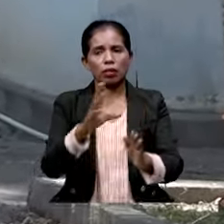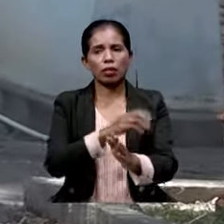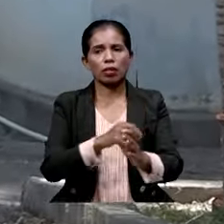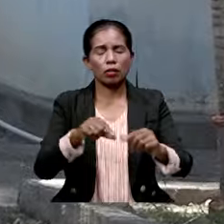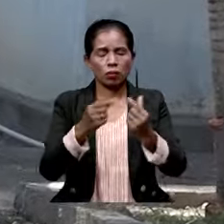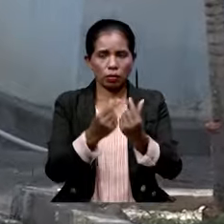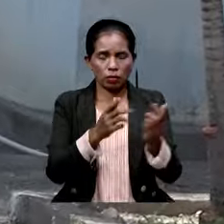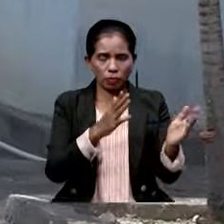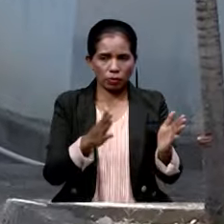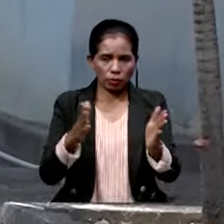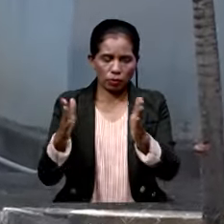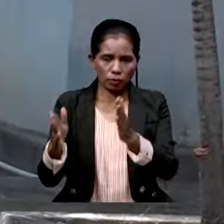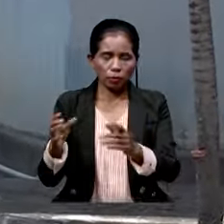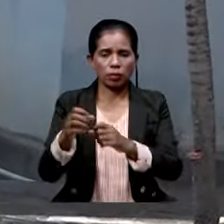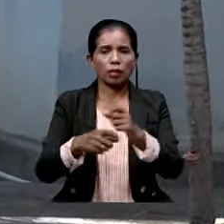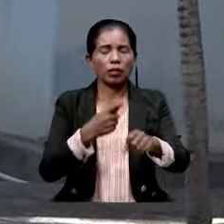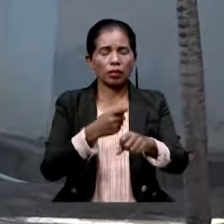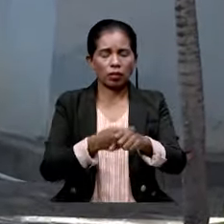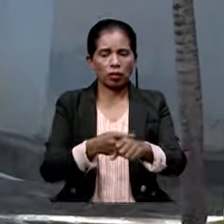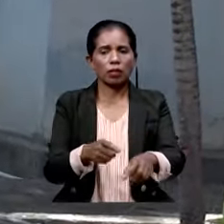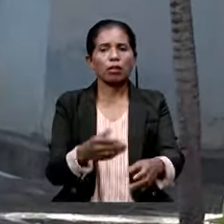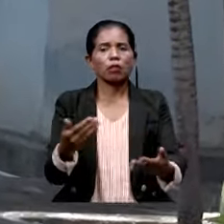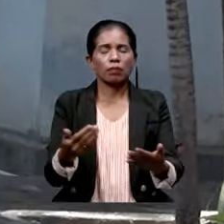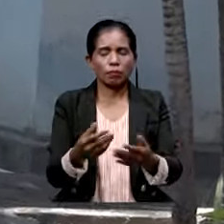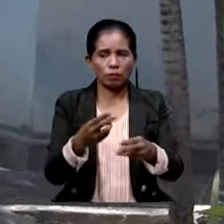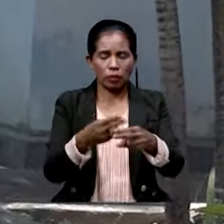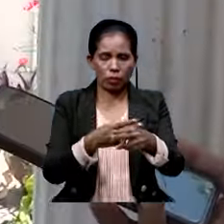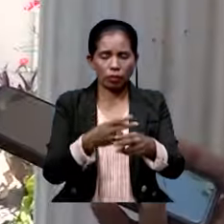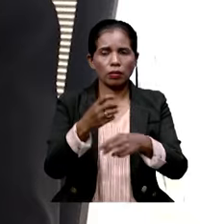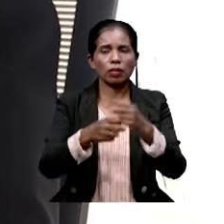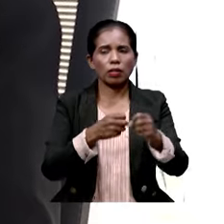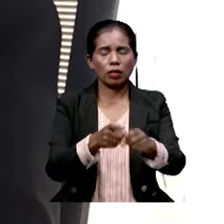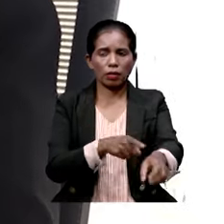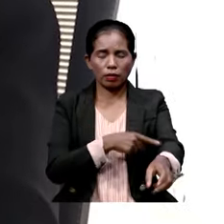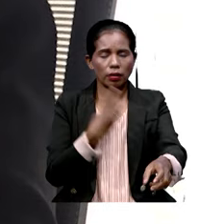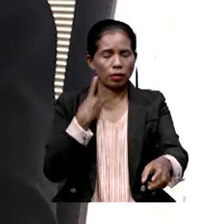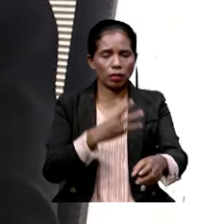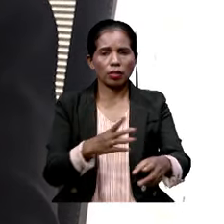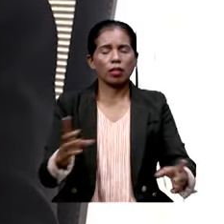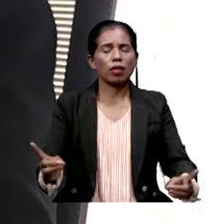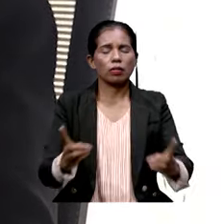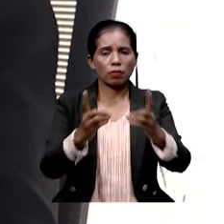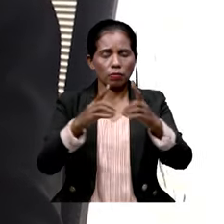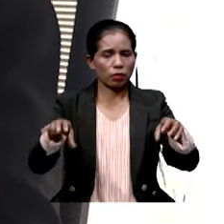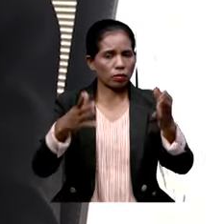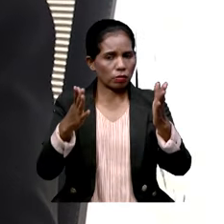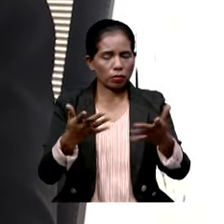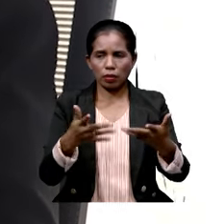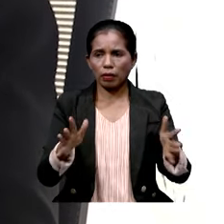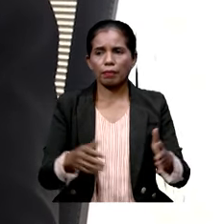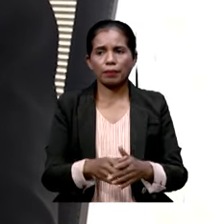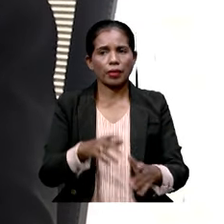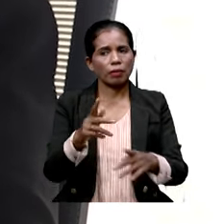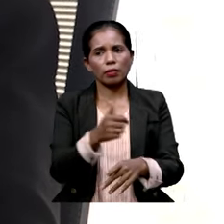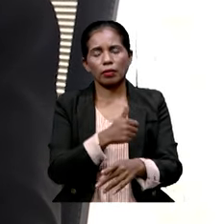equipa prepara para curto prazo to longo prazo. Problema bom, tio, mas me enfrenta a recursos humanos, não sei o que. Problema sério que não